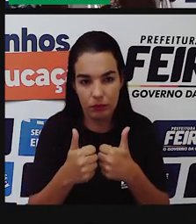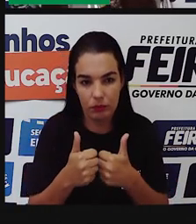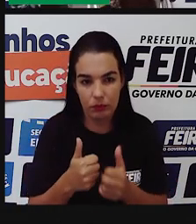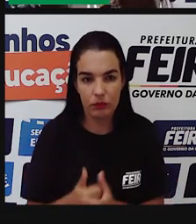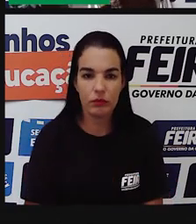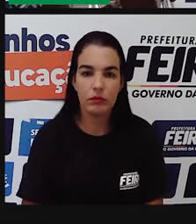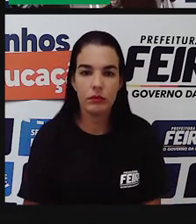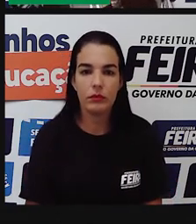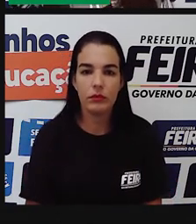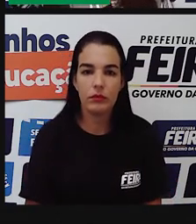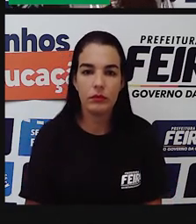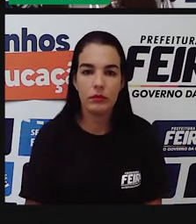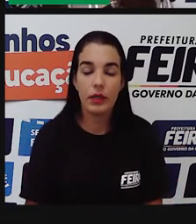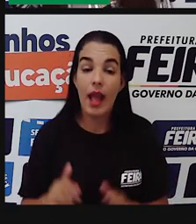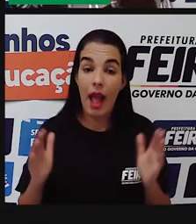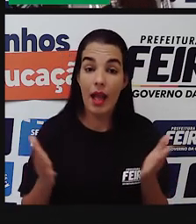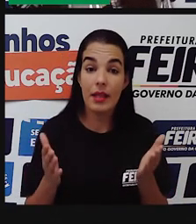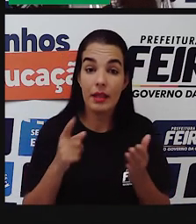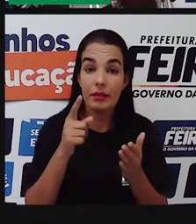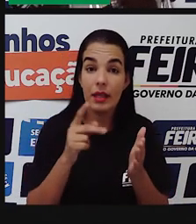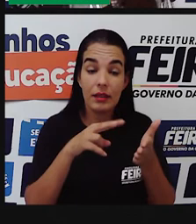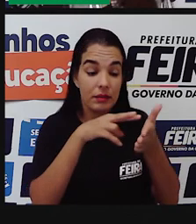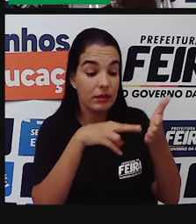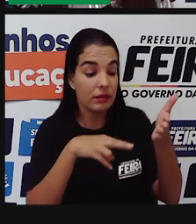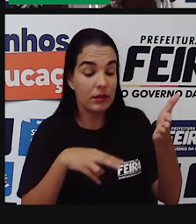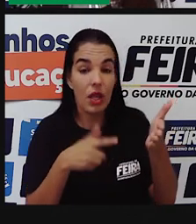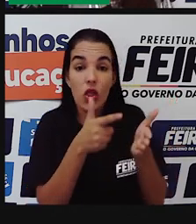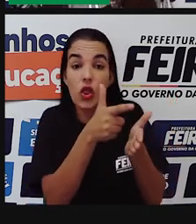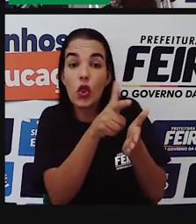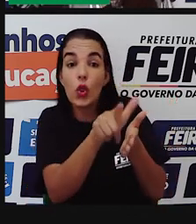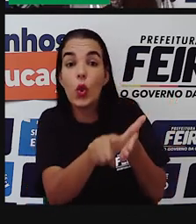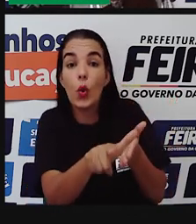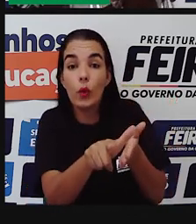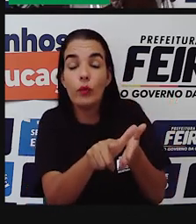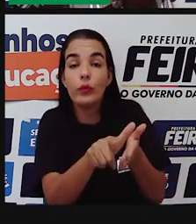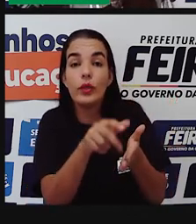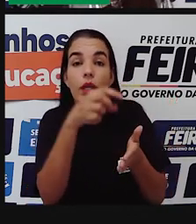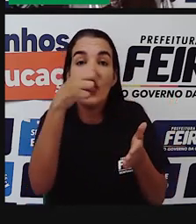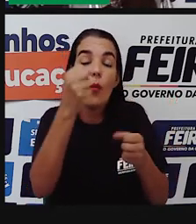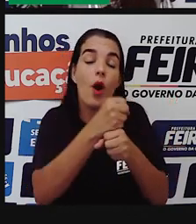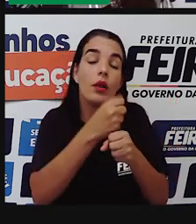2021. Aí foi reescrito aqui, terça, 9 de